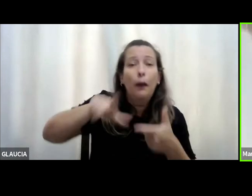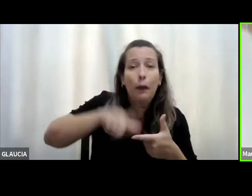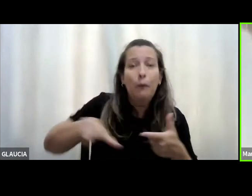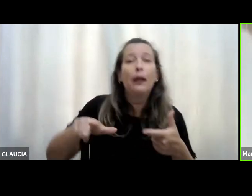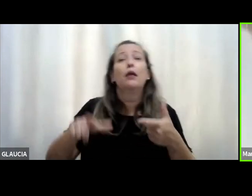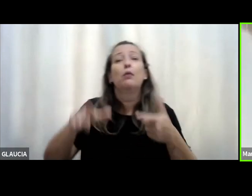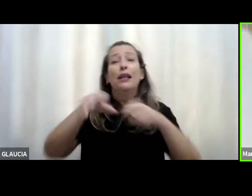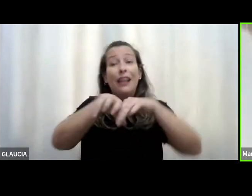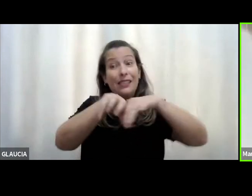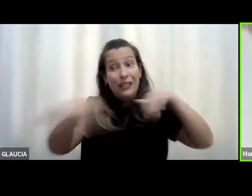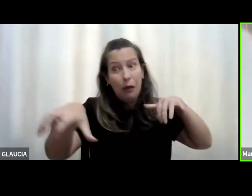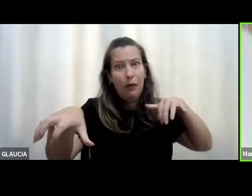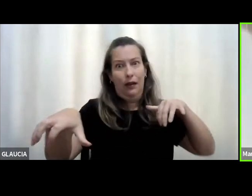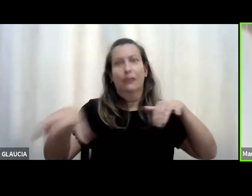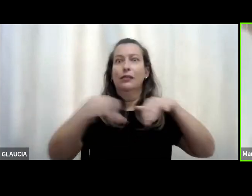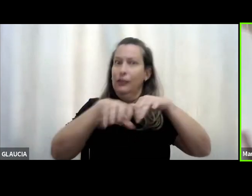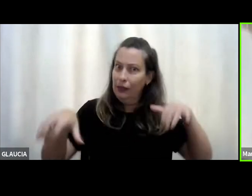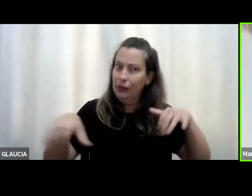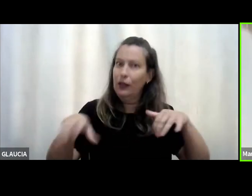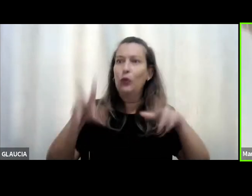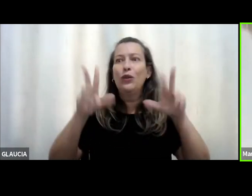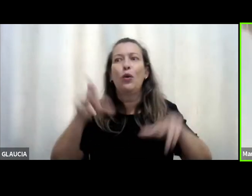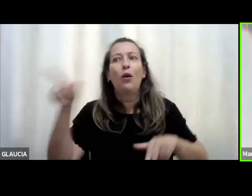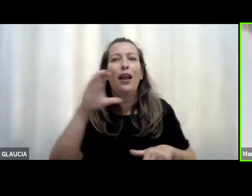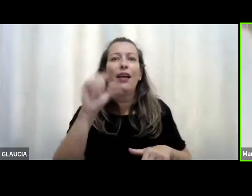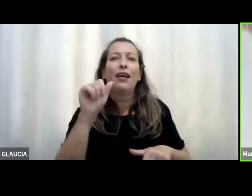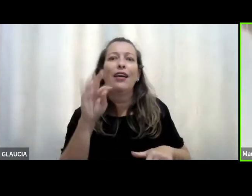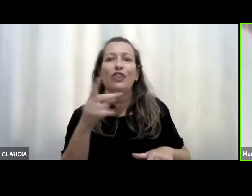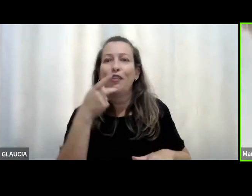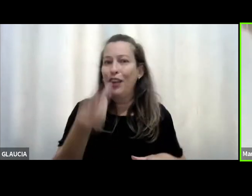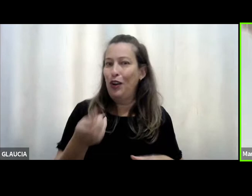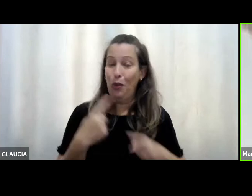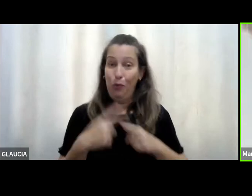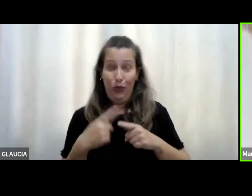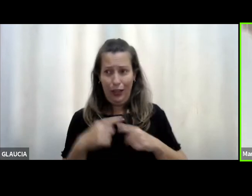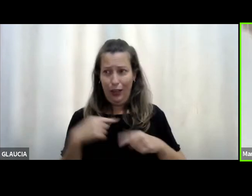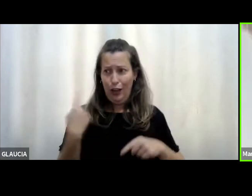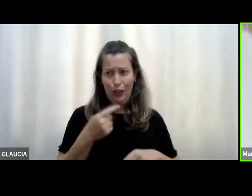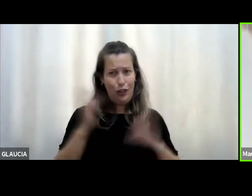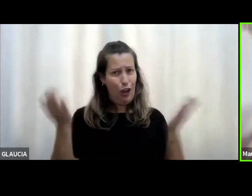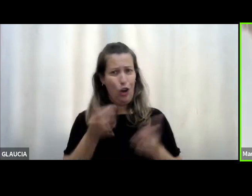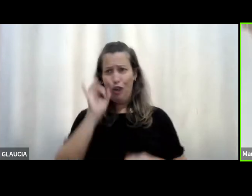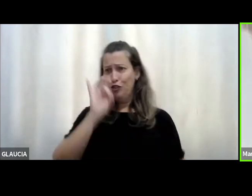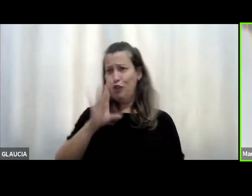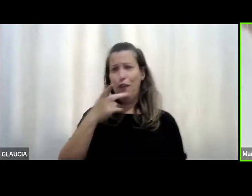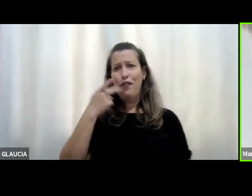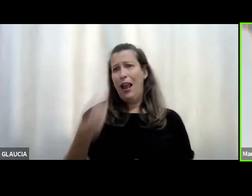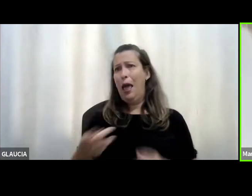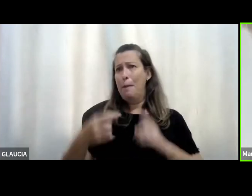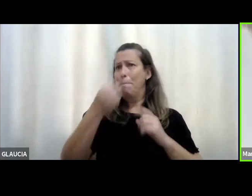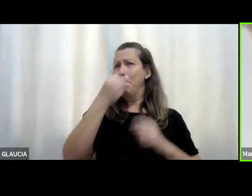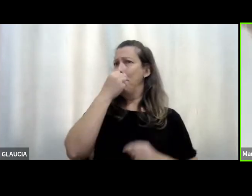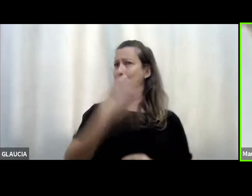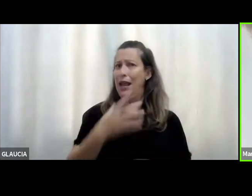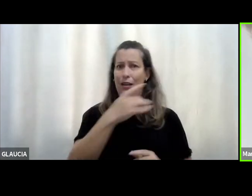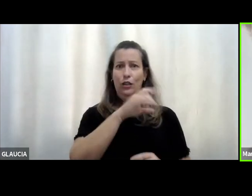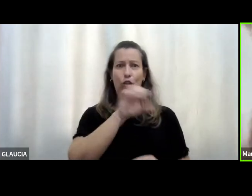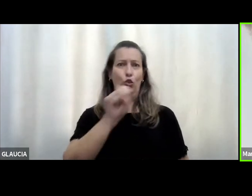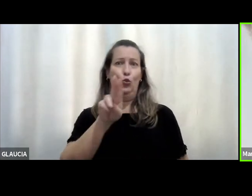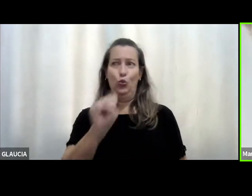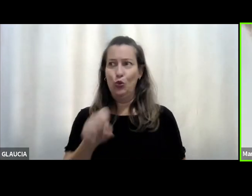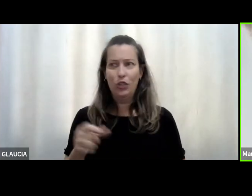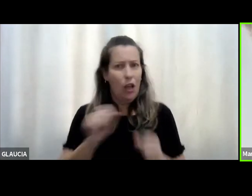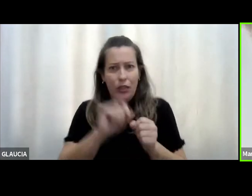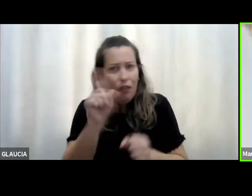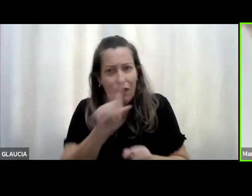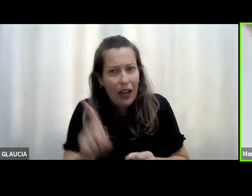que a Kátia apontou, que é, de repente, então, a gente agora só vai falar bem do SUS, né? E não vai fazer o debate sobre o sistema, não vai fazer o